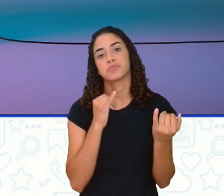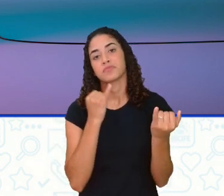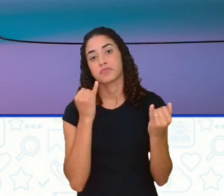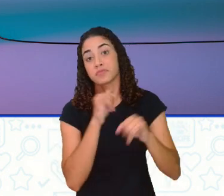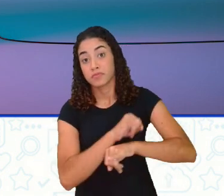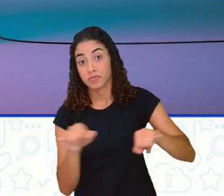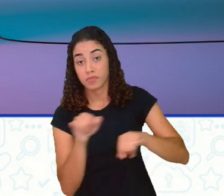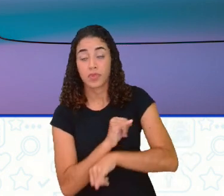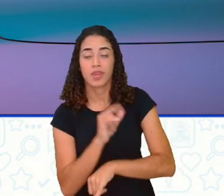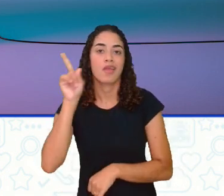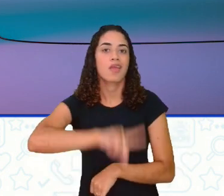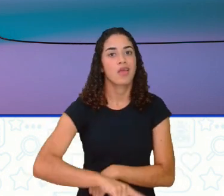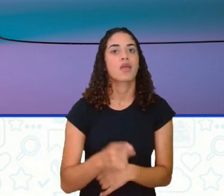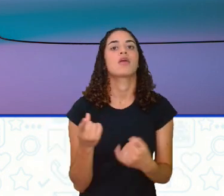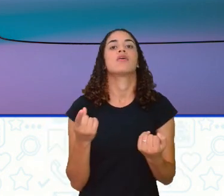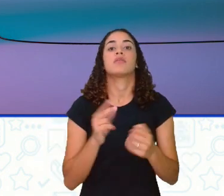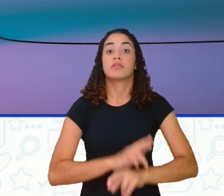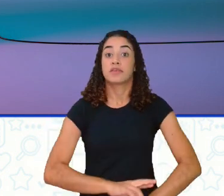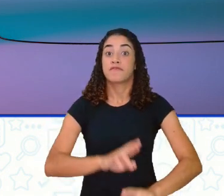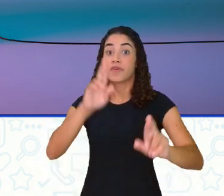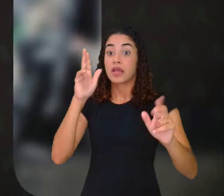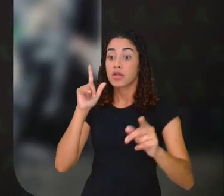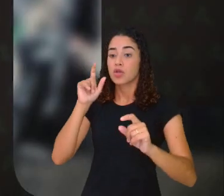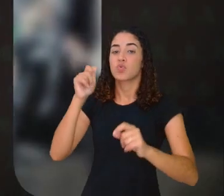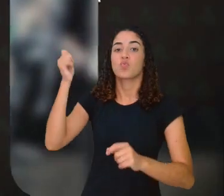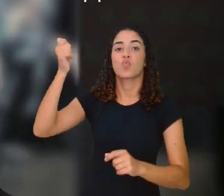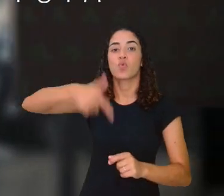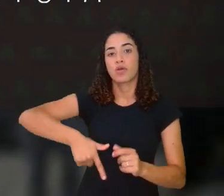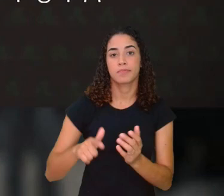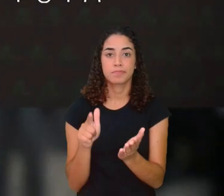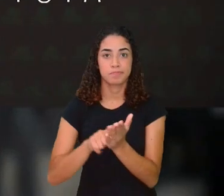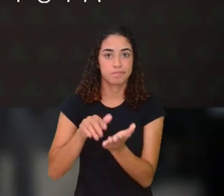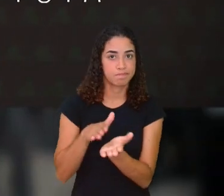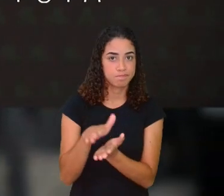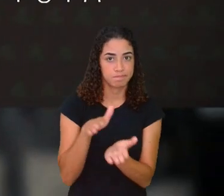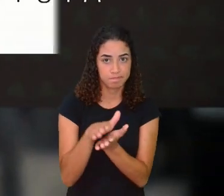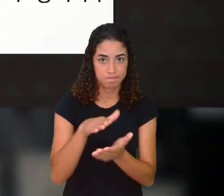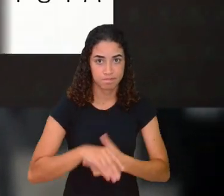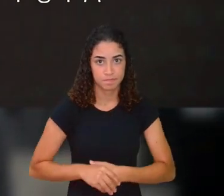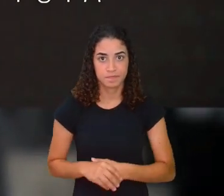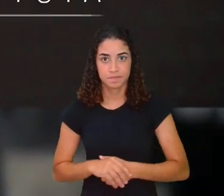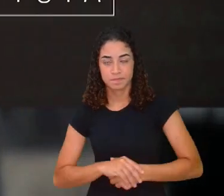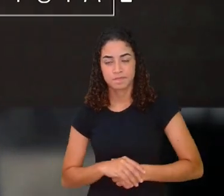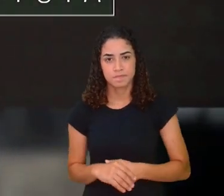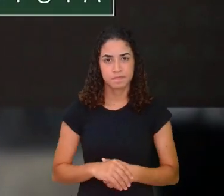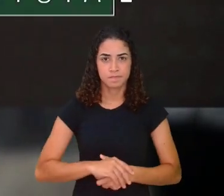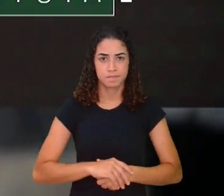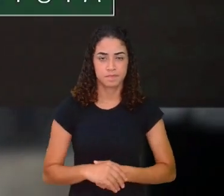elemento diferente do que tem na notícia impressa. Bora lá!